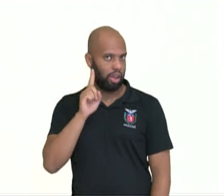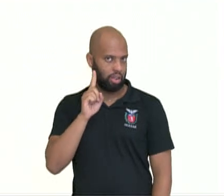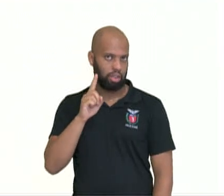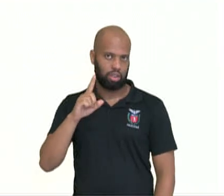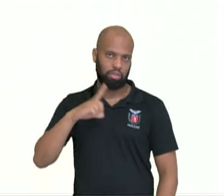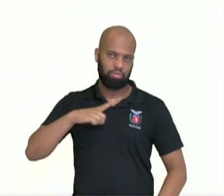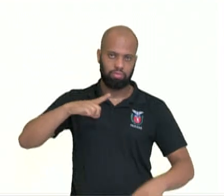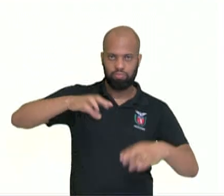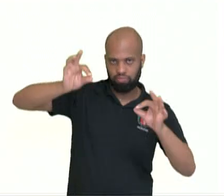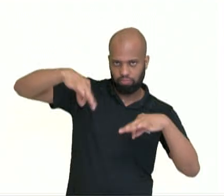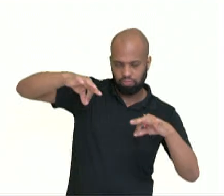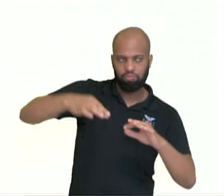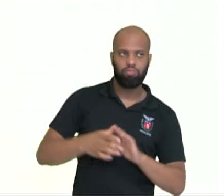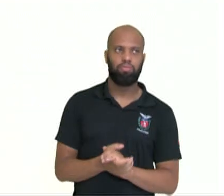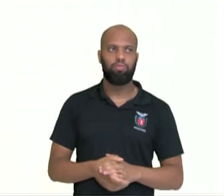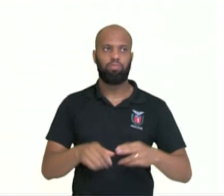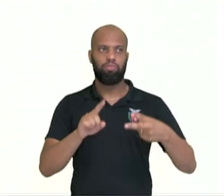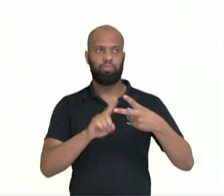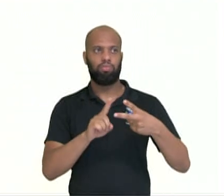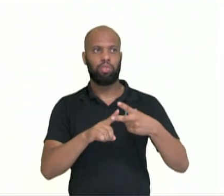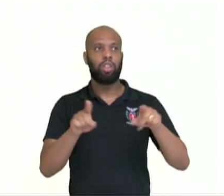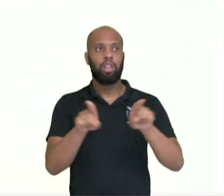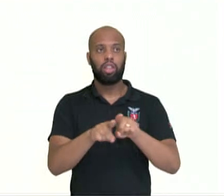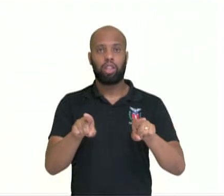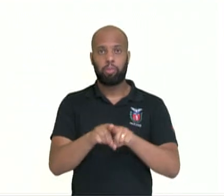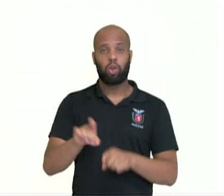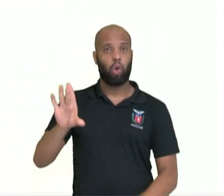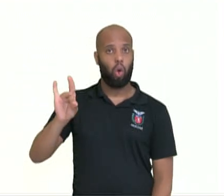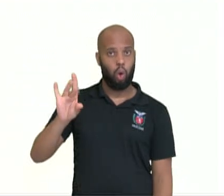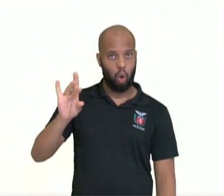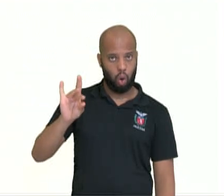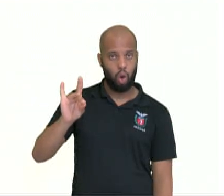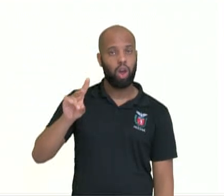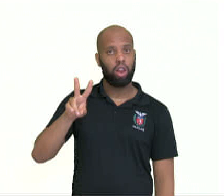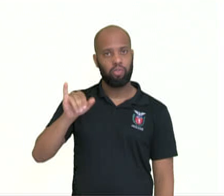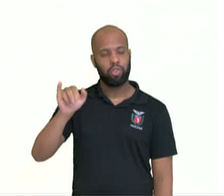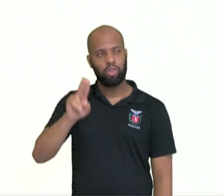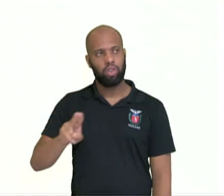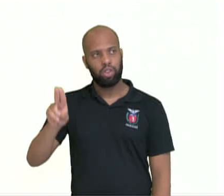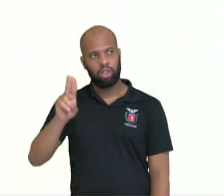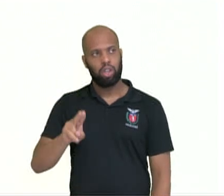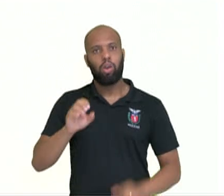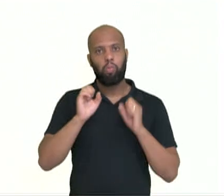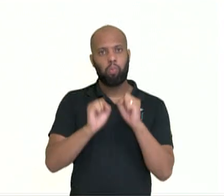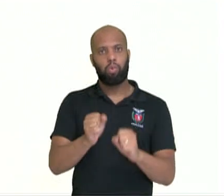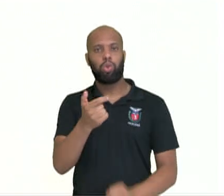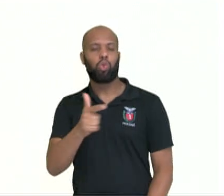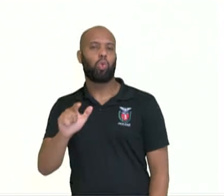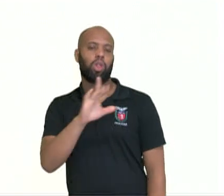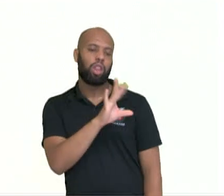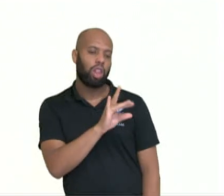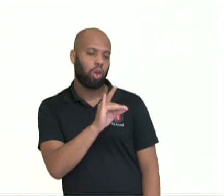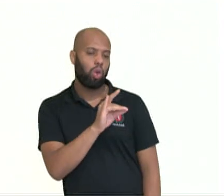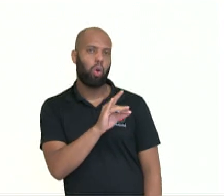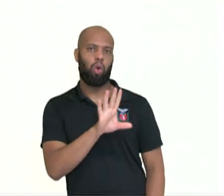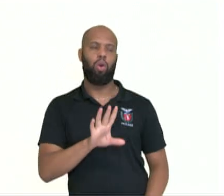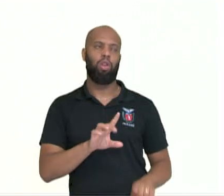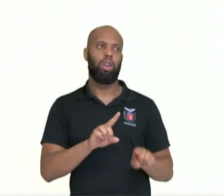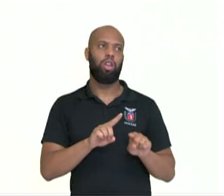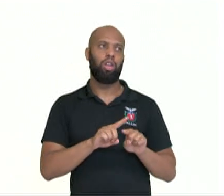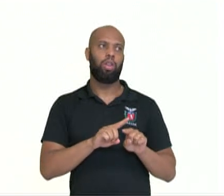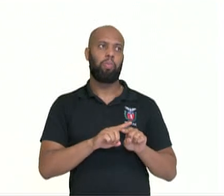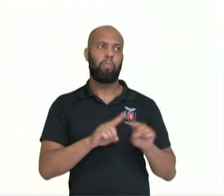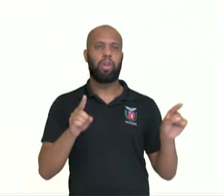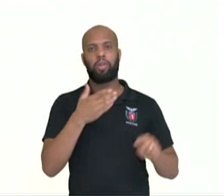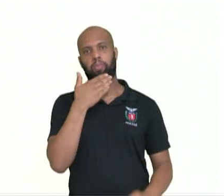ser. Pode ser também uma cola branca, ou você pode até trabalhar com aquela cola de acrílico, a Super